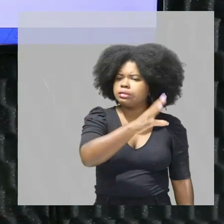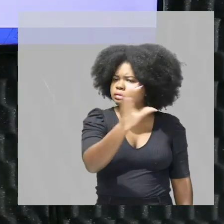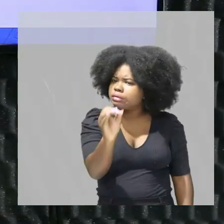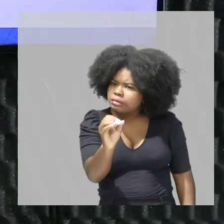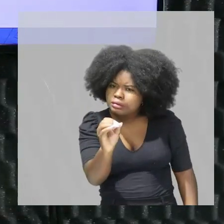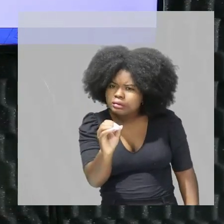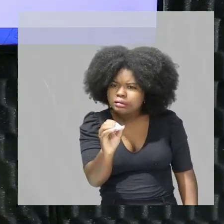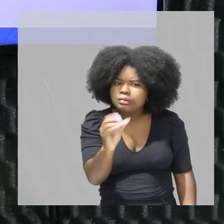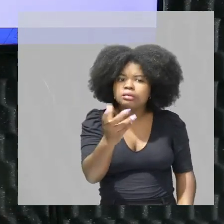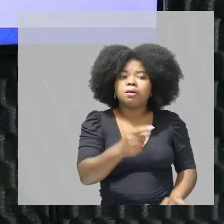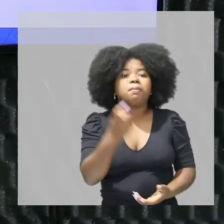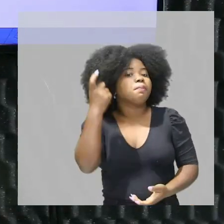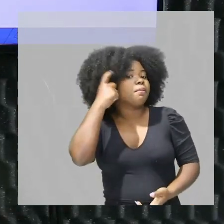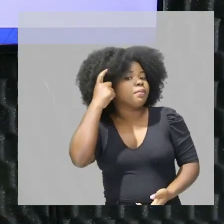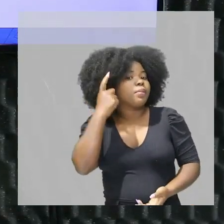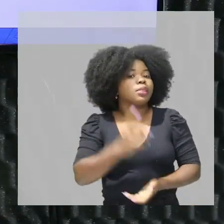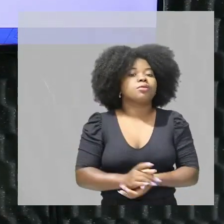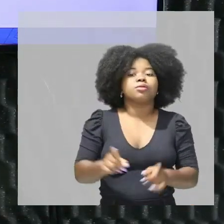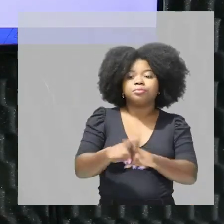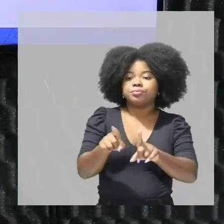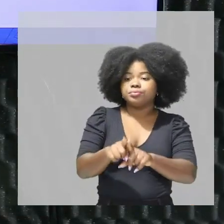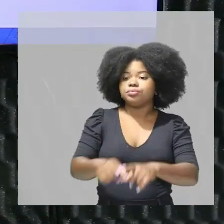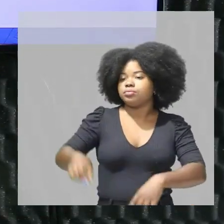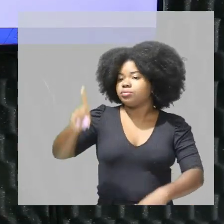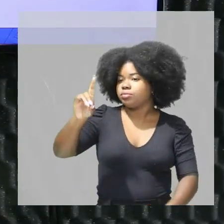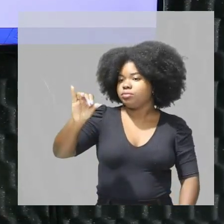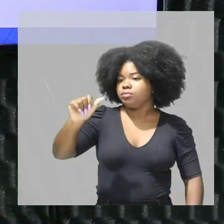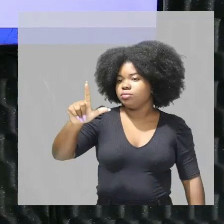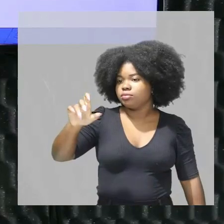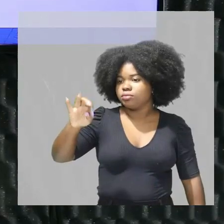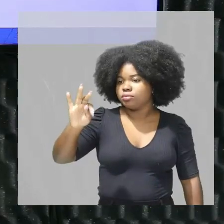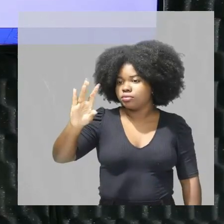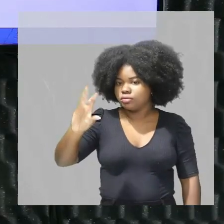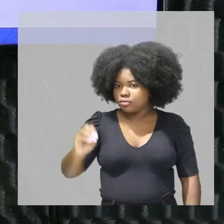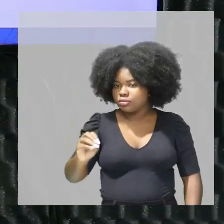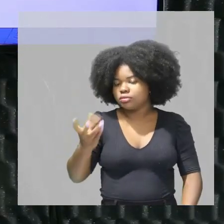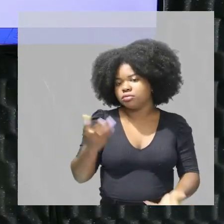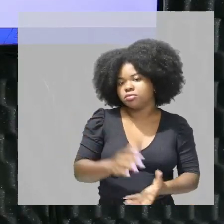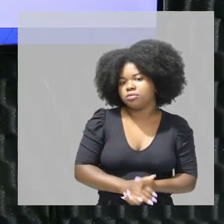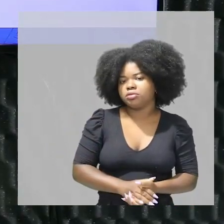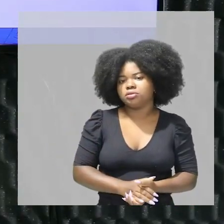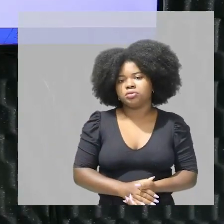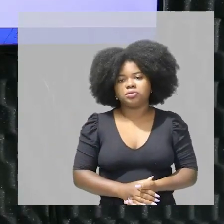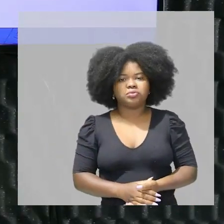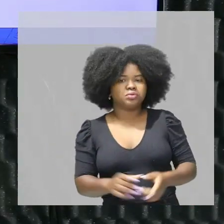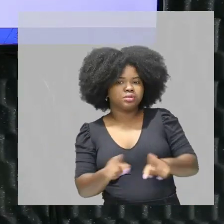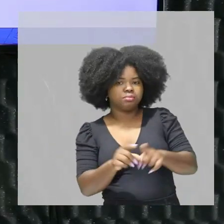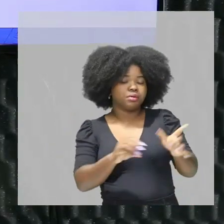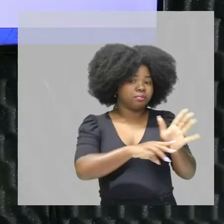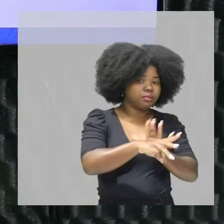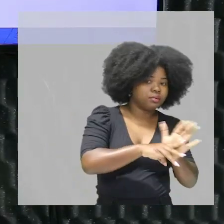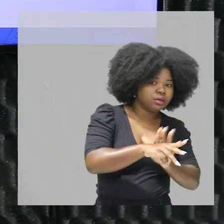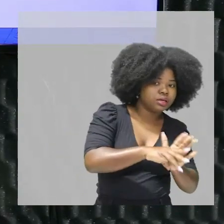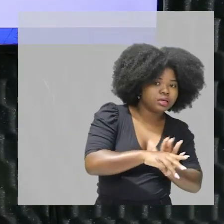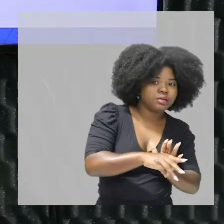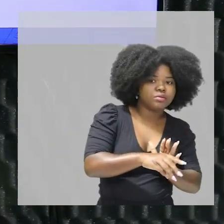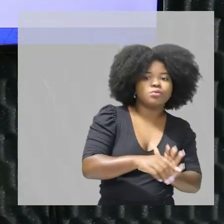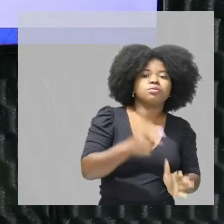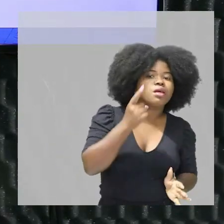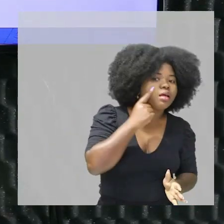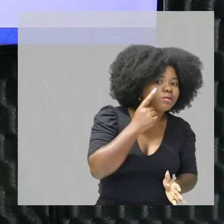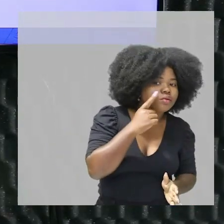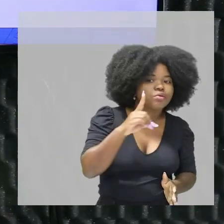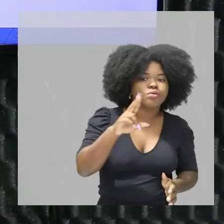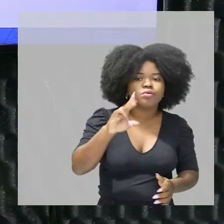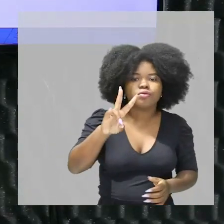você que tem dificuldade com por exemplo método cartesiano método da dúvida que é um método que quase ninguém cita só